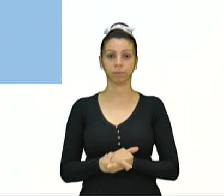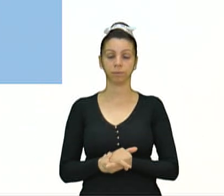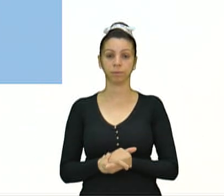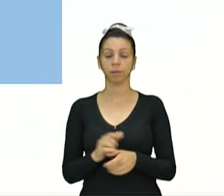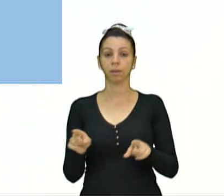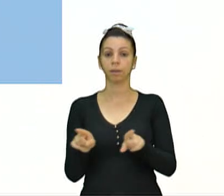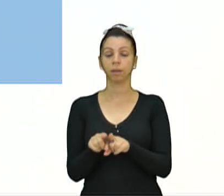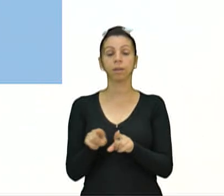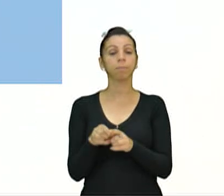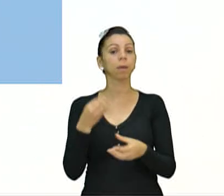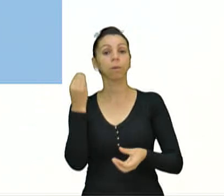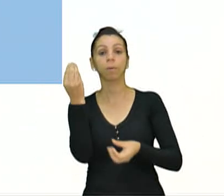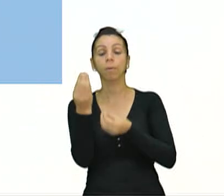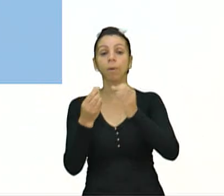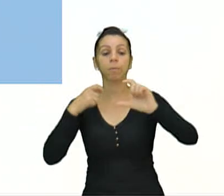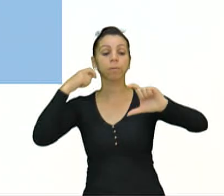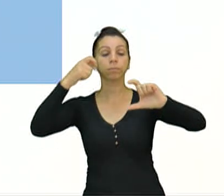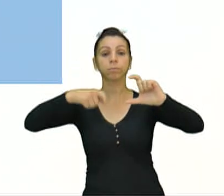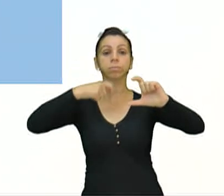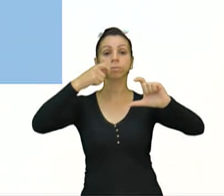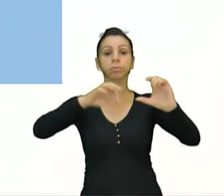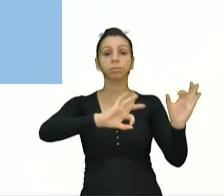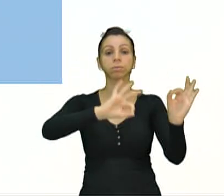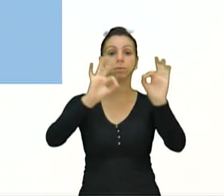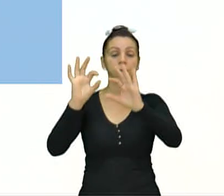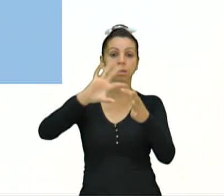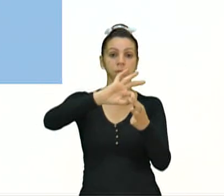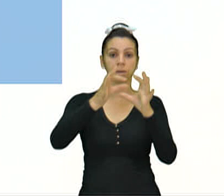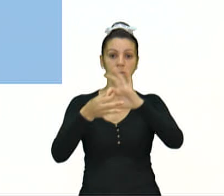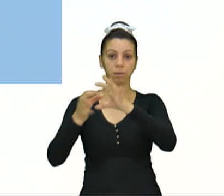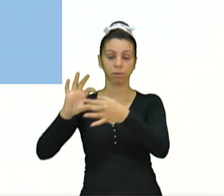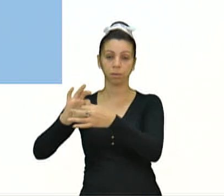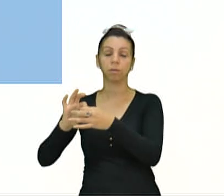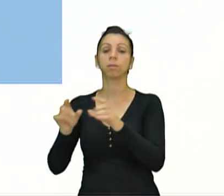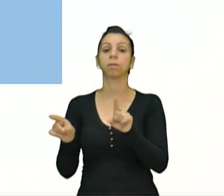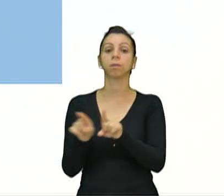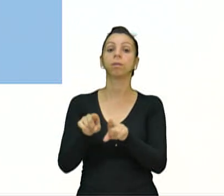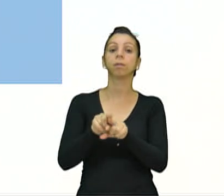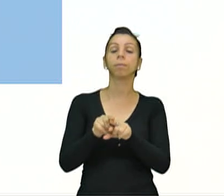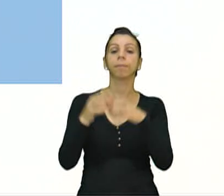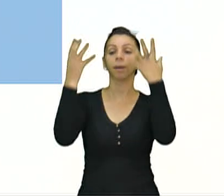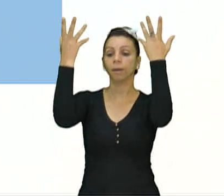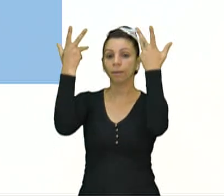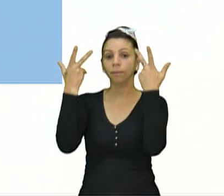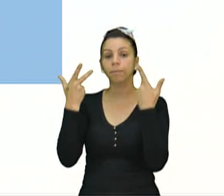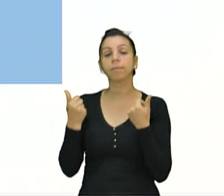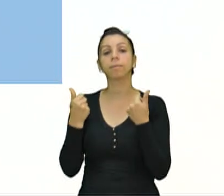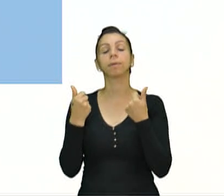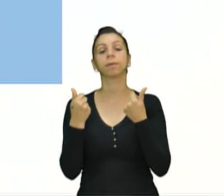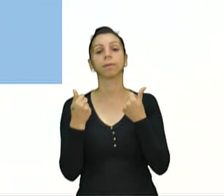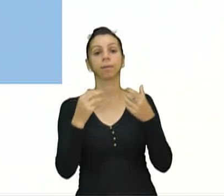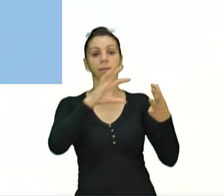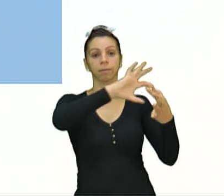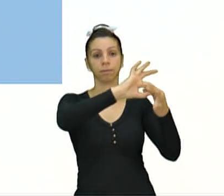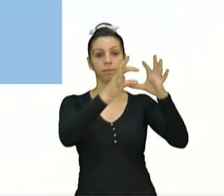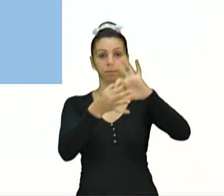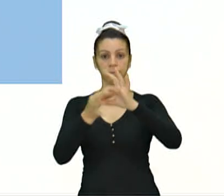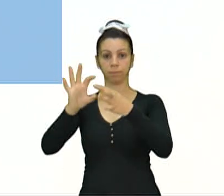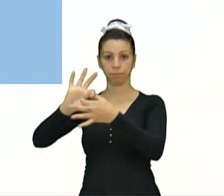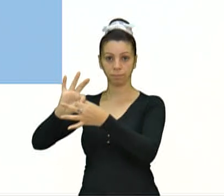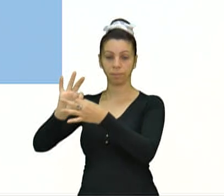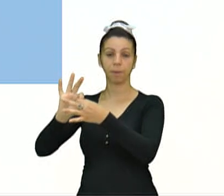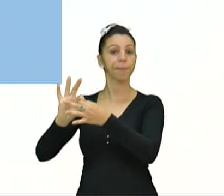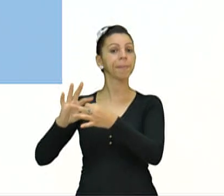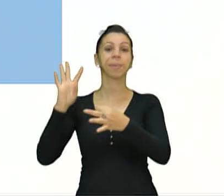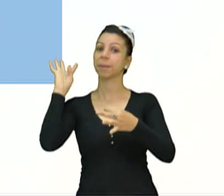últimas Olimpíadas, vocês conheceram um pouco sobre isso, nós reconhecemos alguns mascotes também dessas Olimpíadas que passaram, né, bem